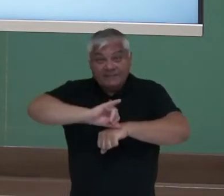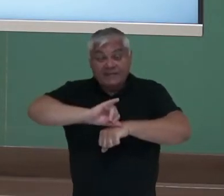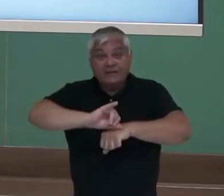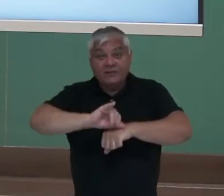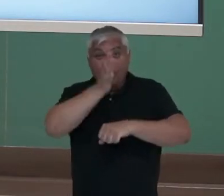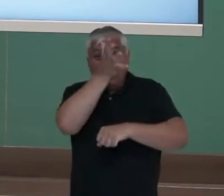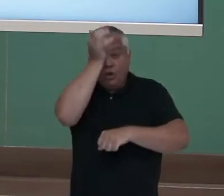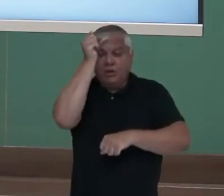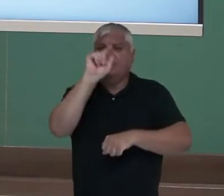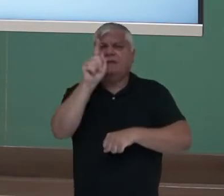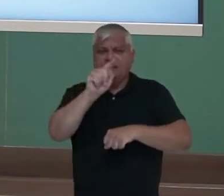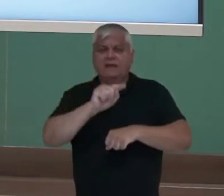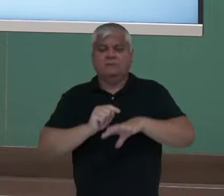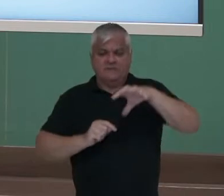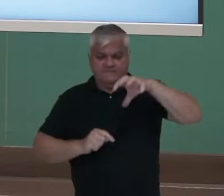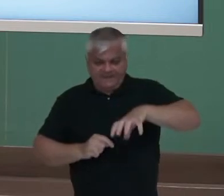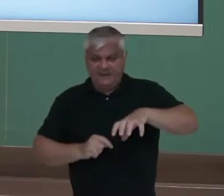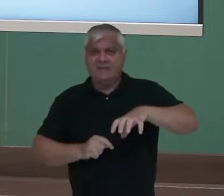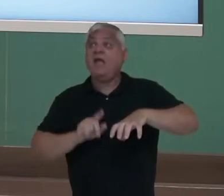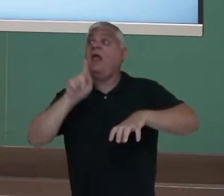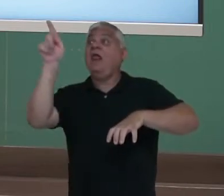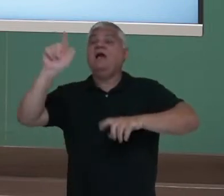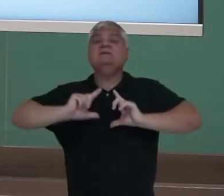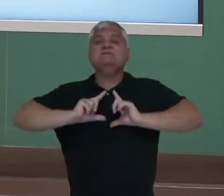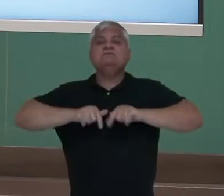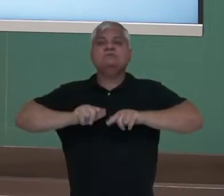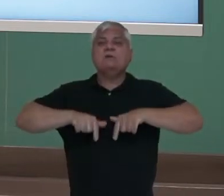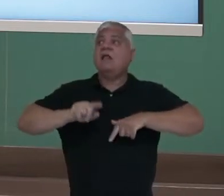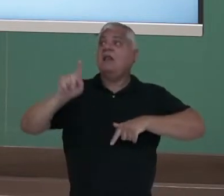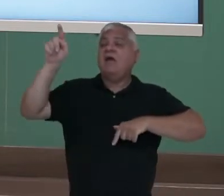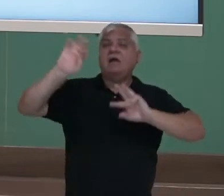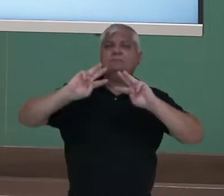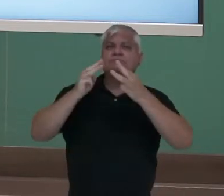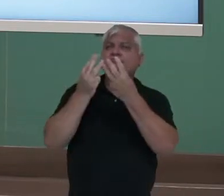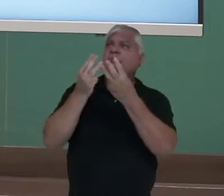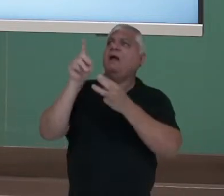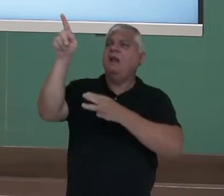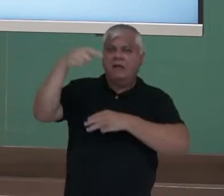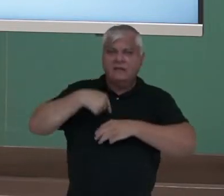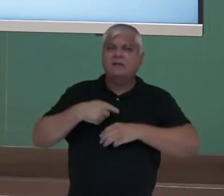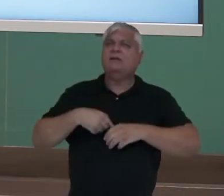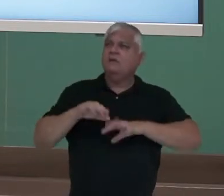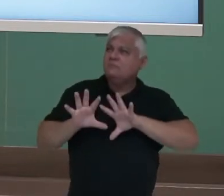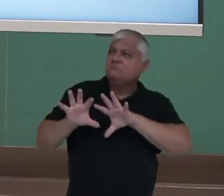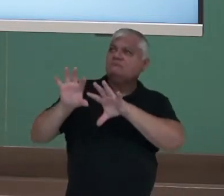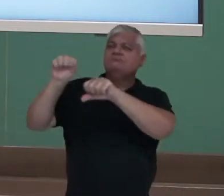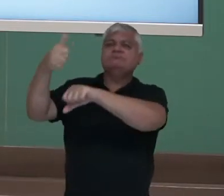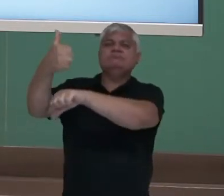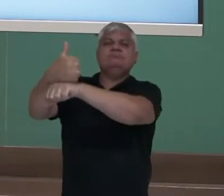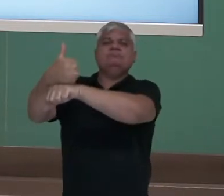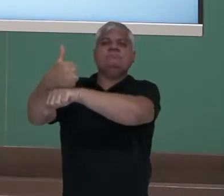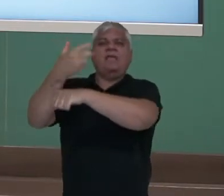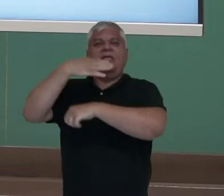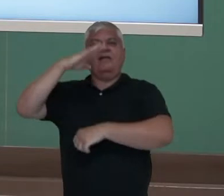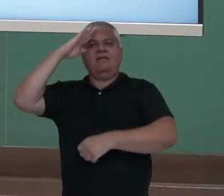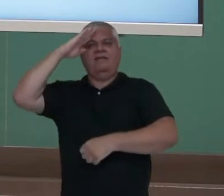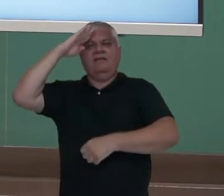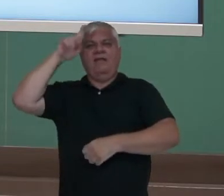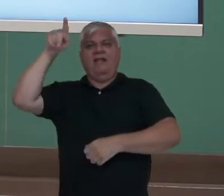ele precisa de um exército lá em Jerusalém. Então houve a necessidade de profissionalização de um